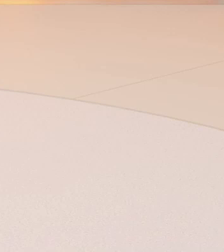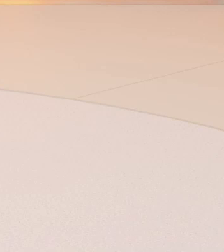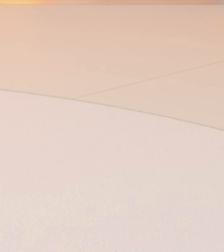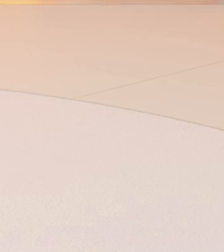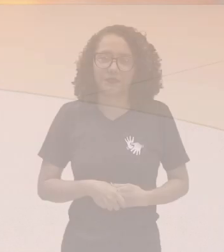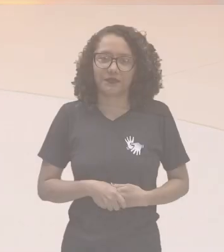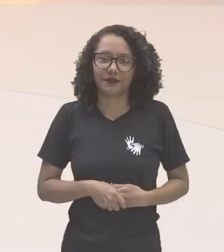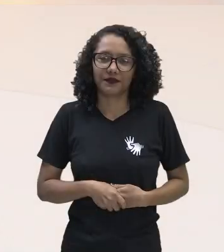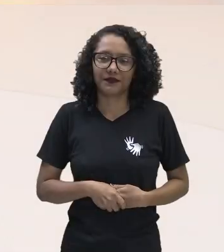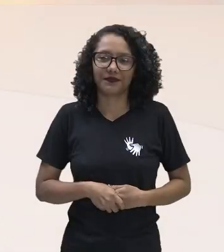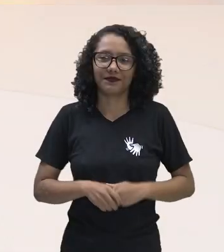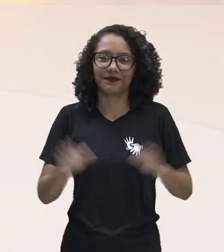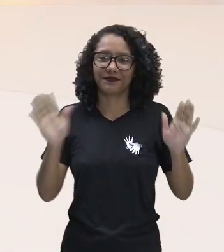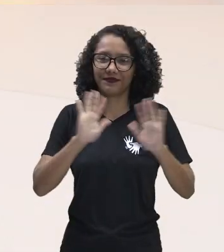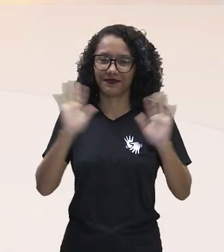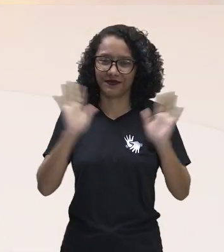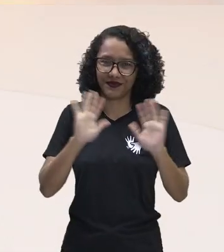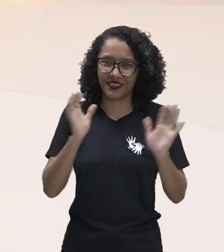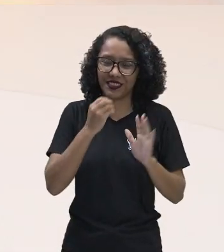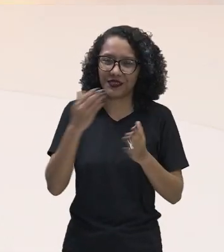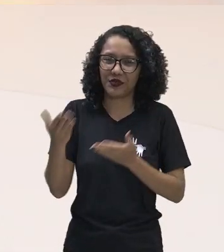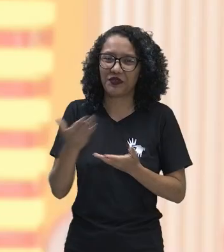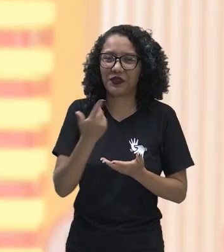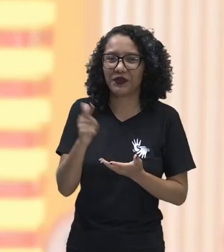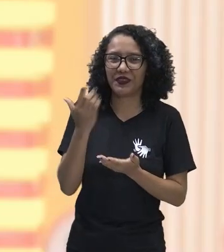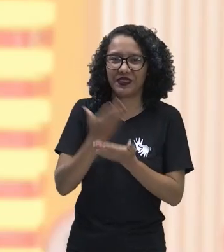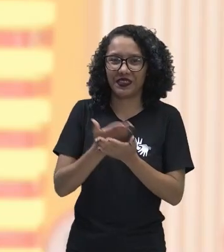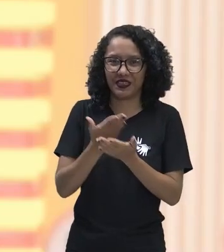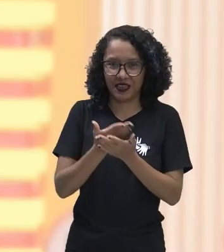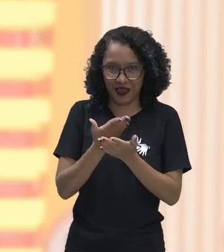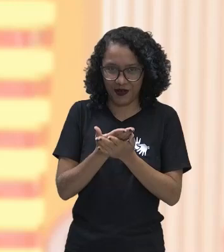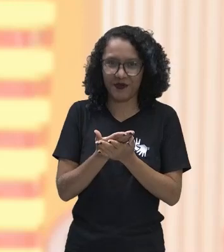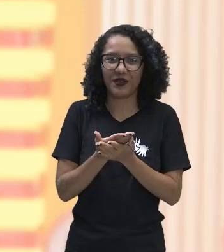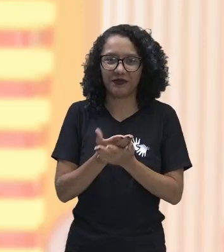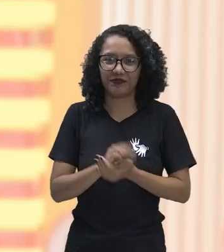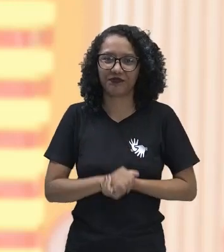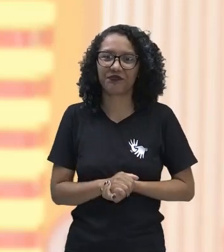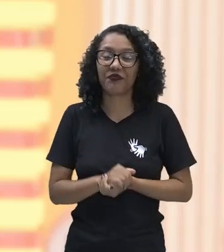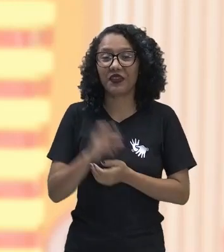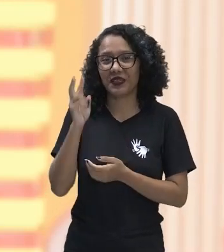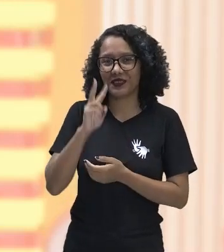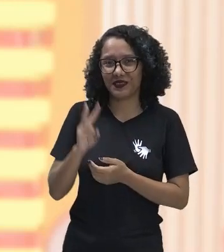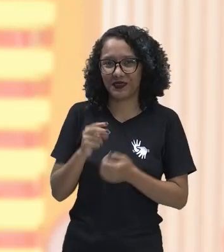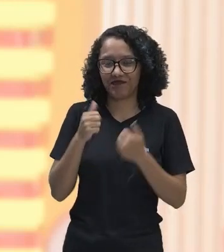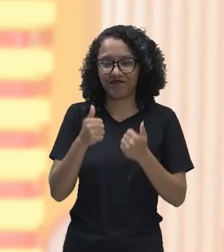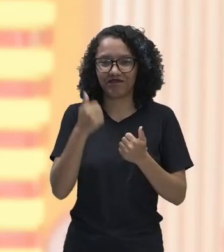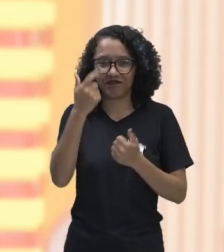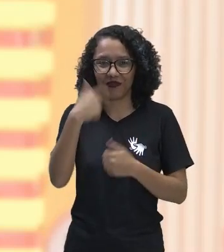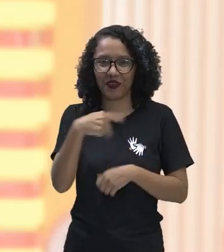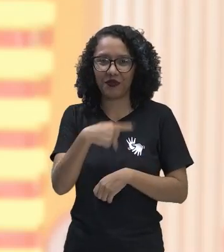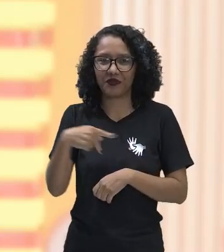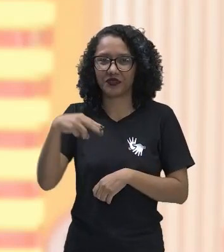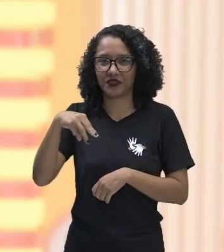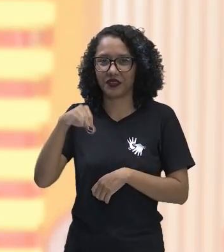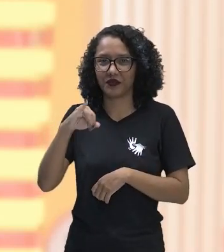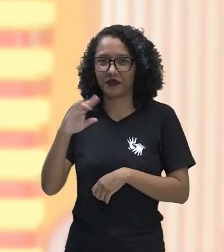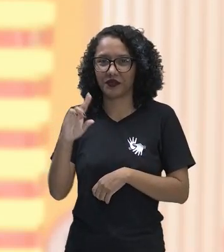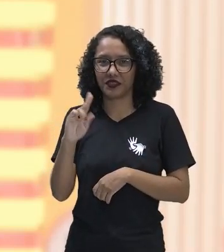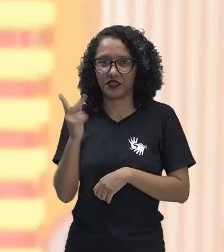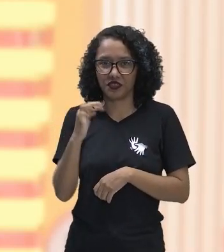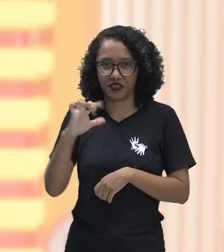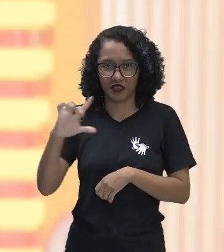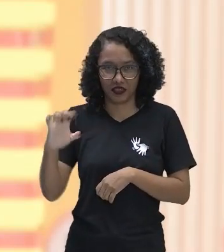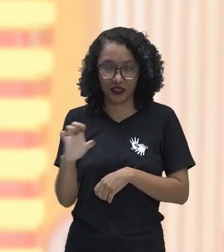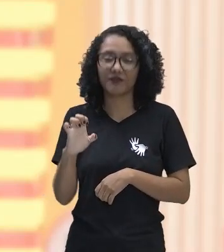Olá, queridos, sejam bem-vindos a mais uma jornada pela história. Eu sou a professora Michele Santos, professora